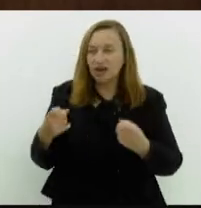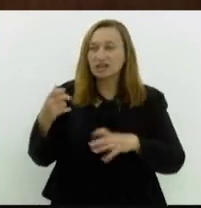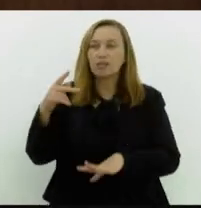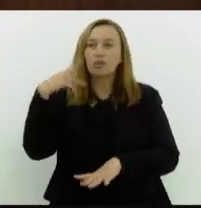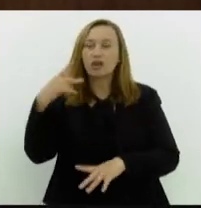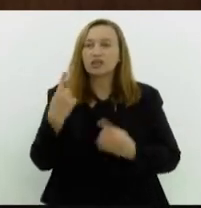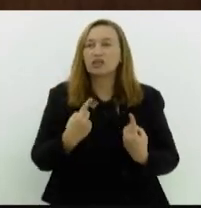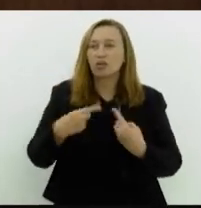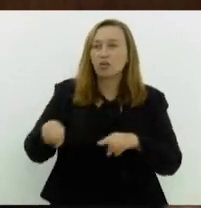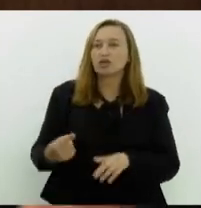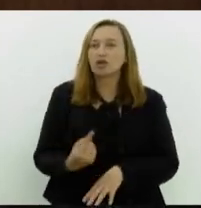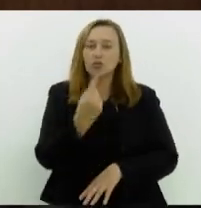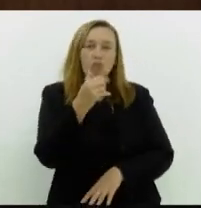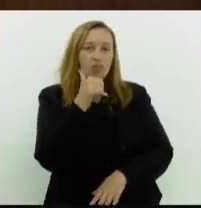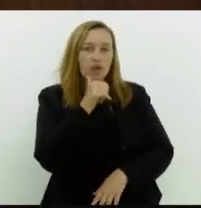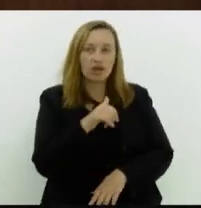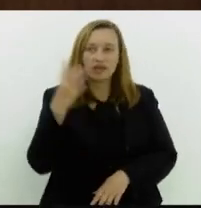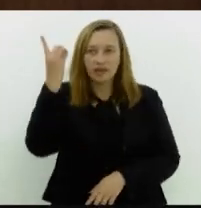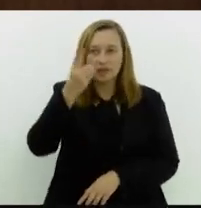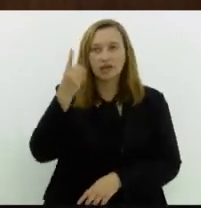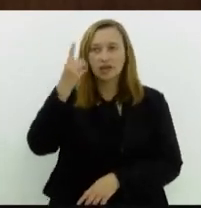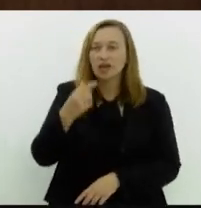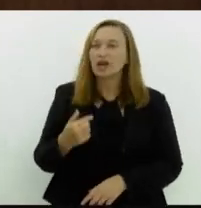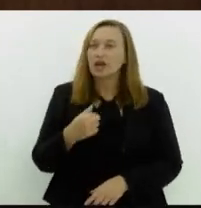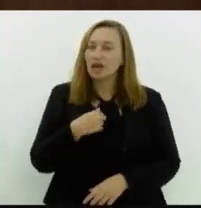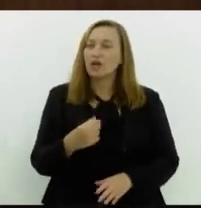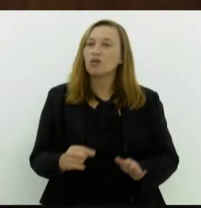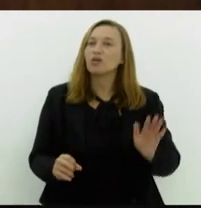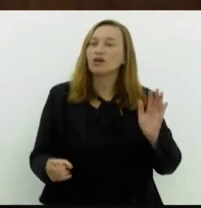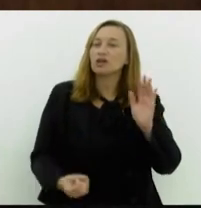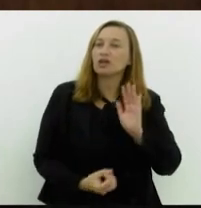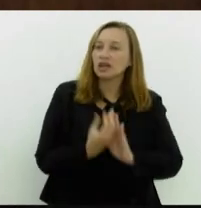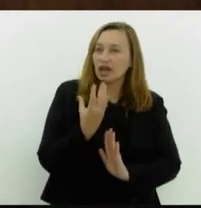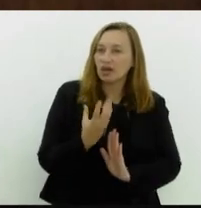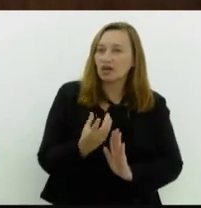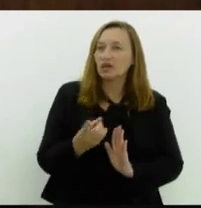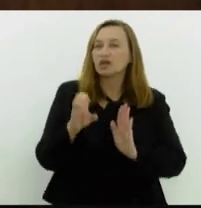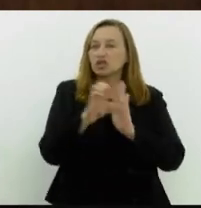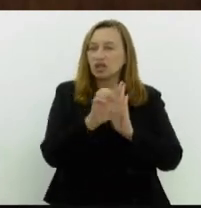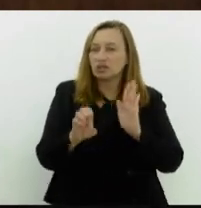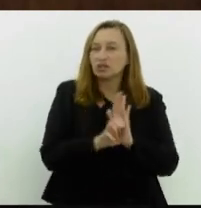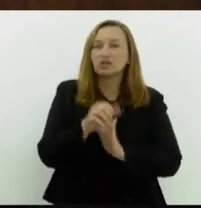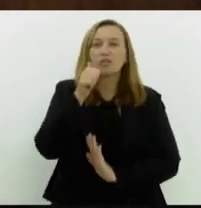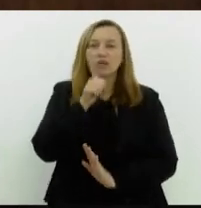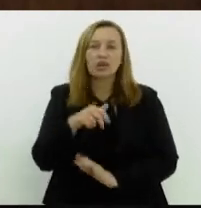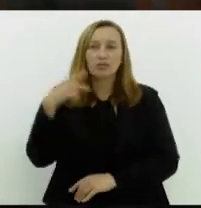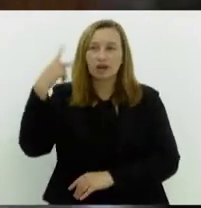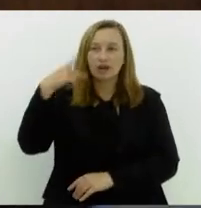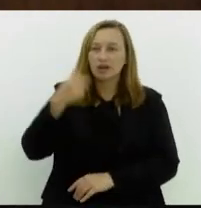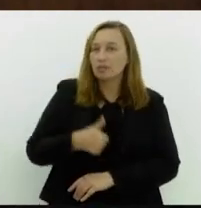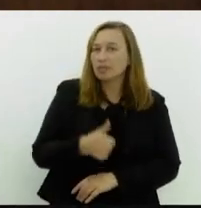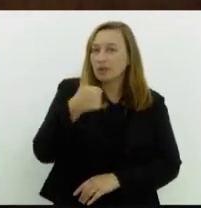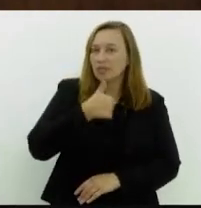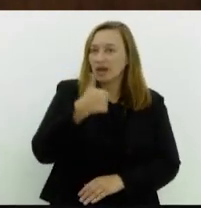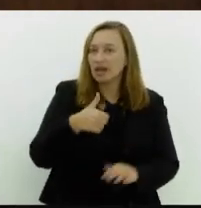contra uma deputada. Eu sou autora do Estatuto da Mulher Parlamentar,